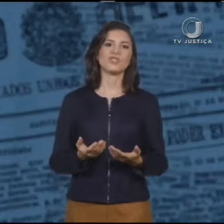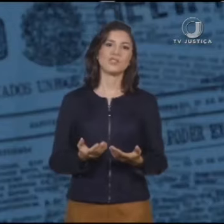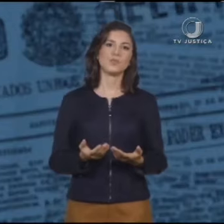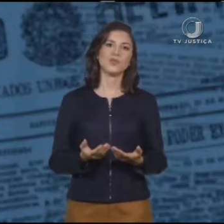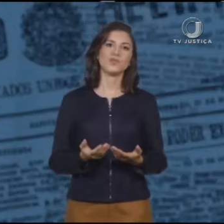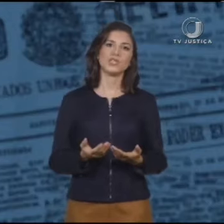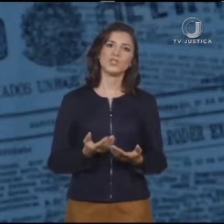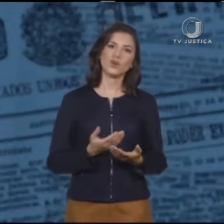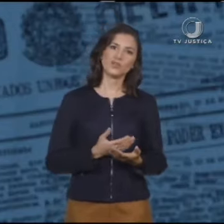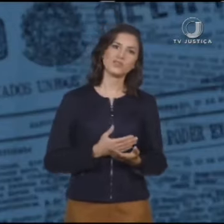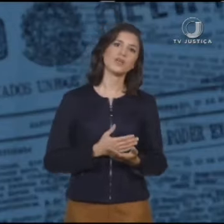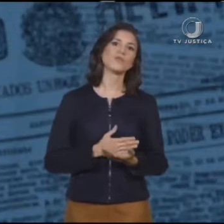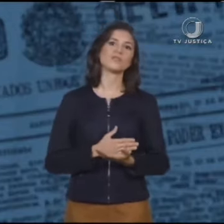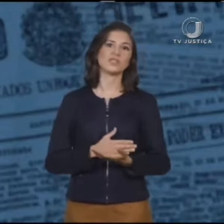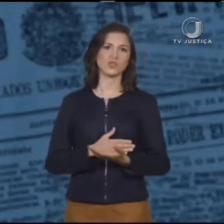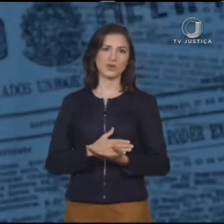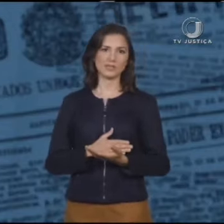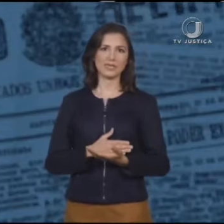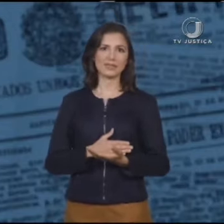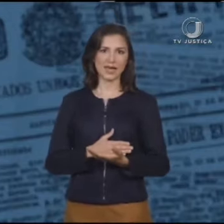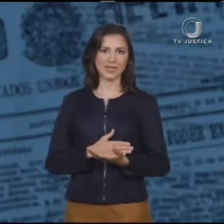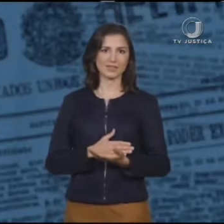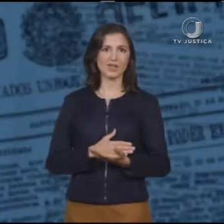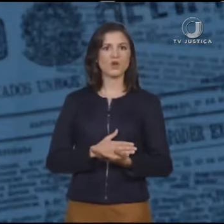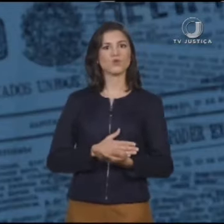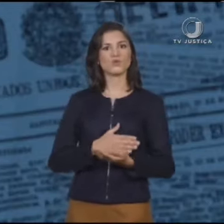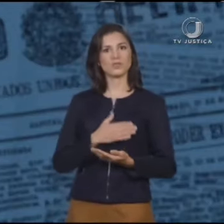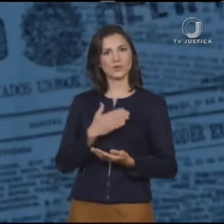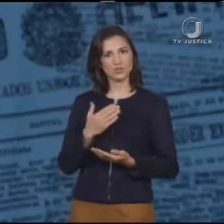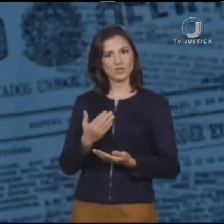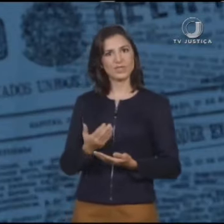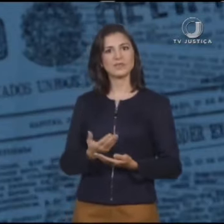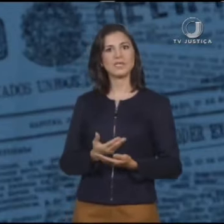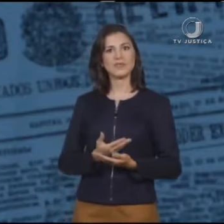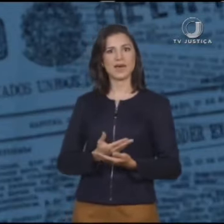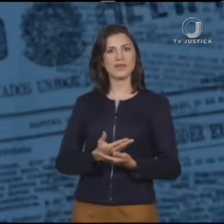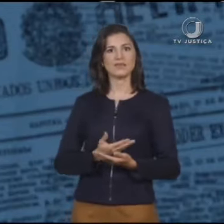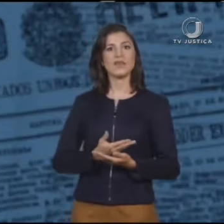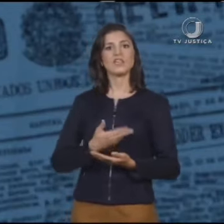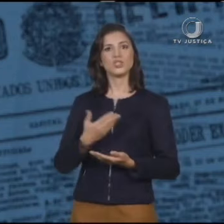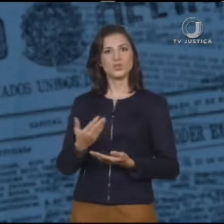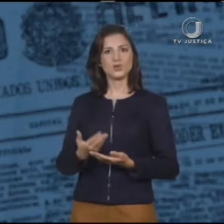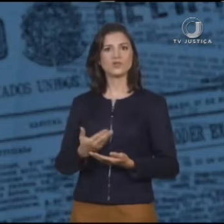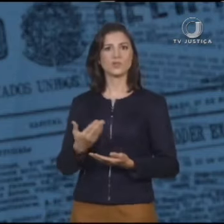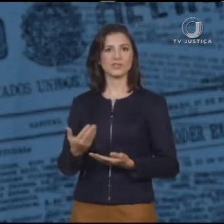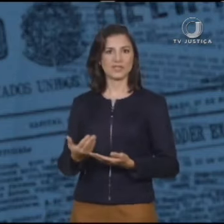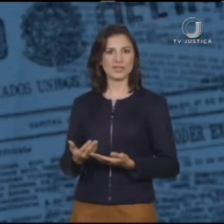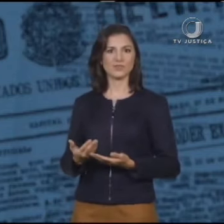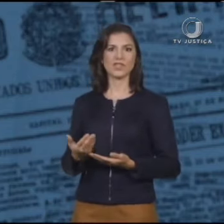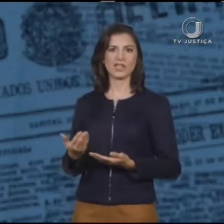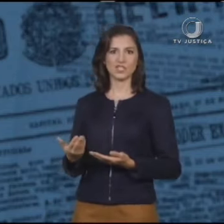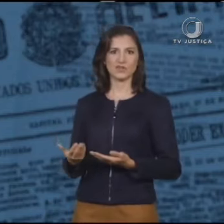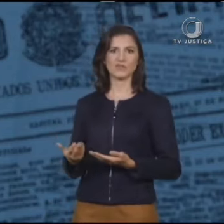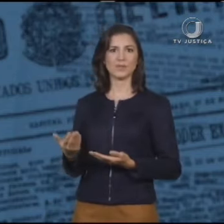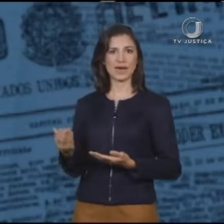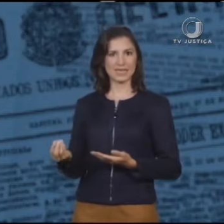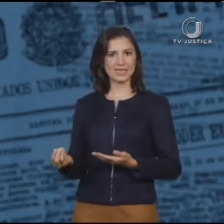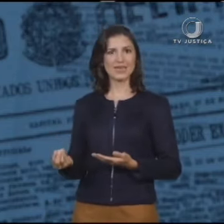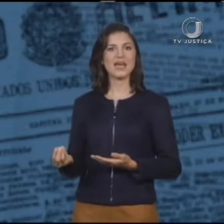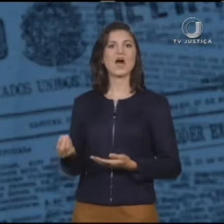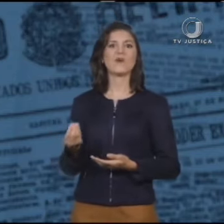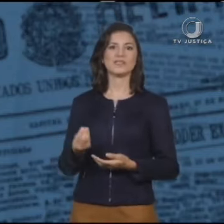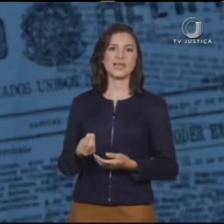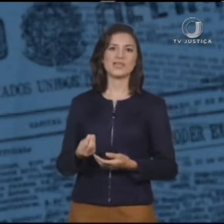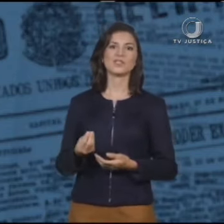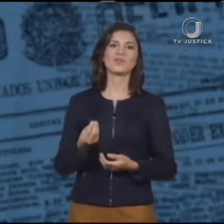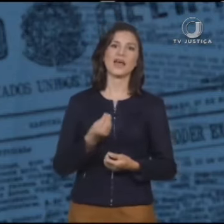foi distribuído em 12 circunscrições militares, com suas auditorias militares, que julgam os processos relativos à Marinha,